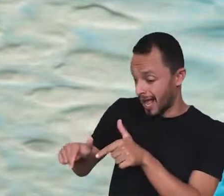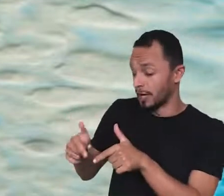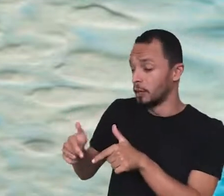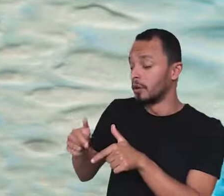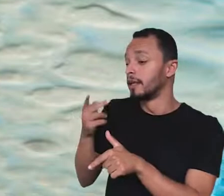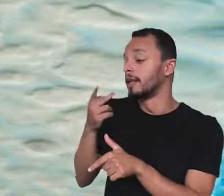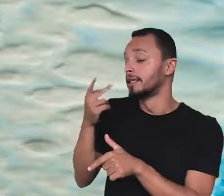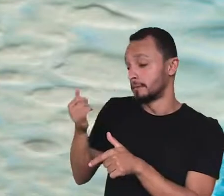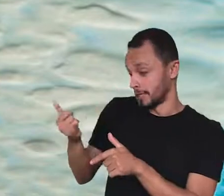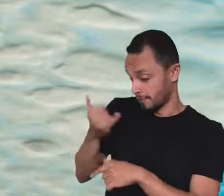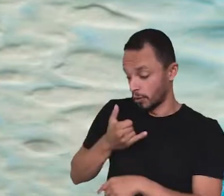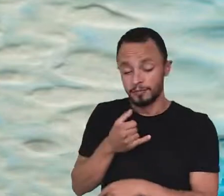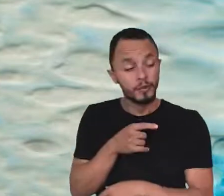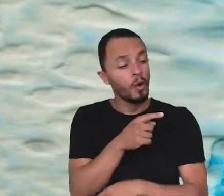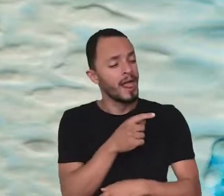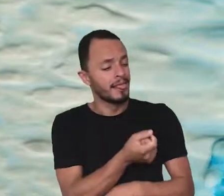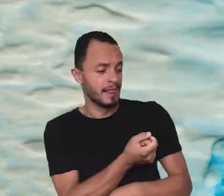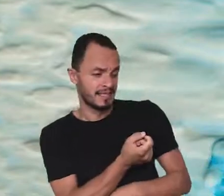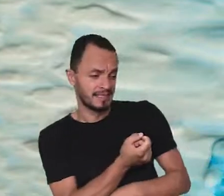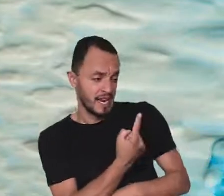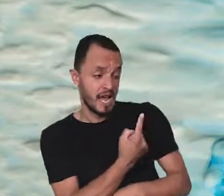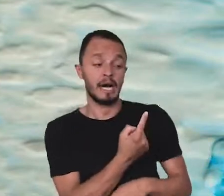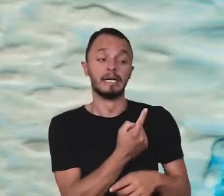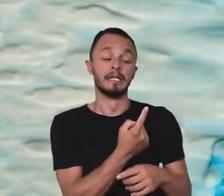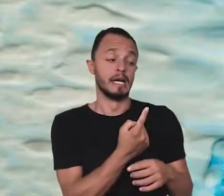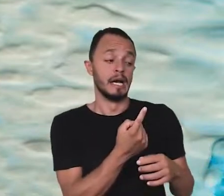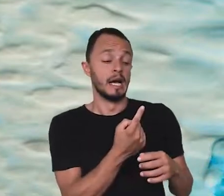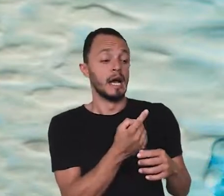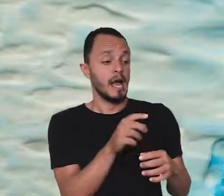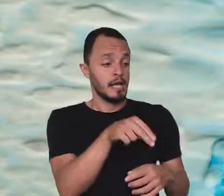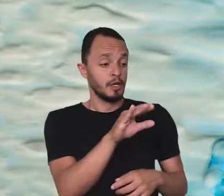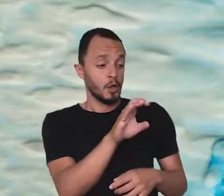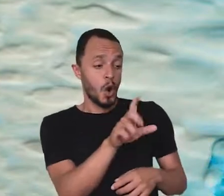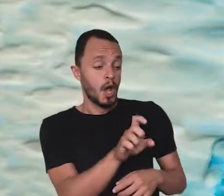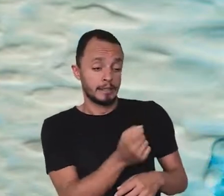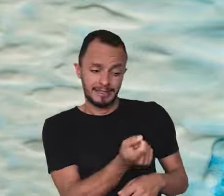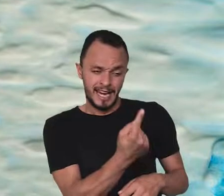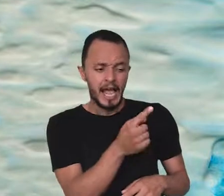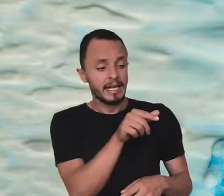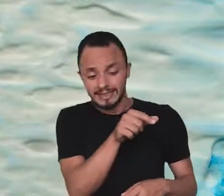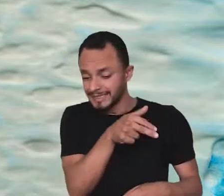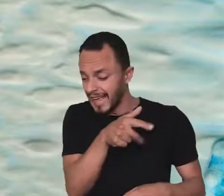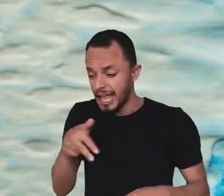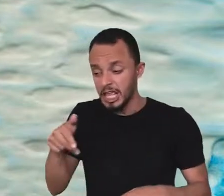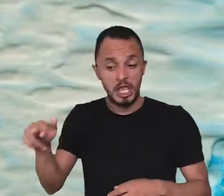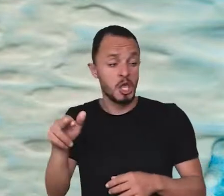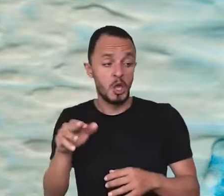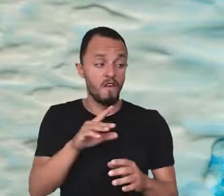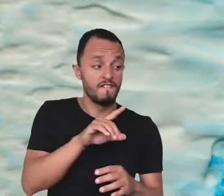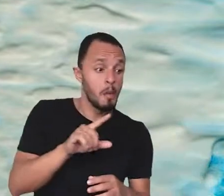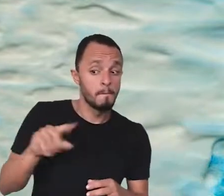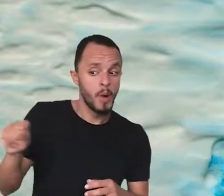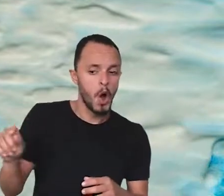ela tava meio estranha. E eu também percebi isso da última vez que a gente conversou. E aí me dá um medo, sabe, dela ter feito